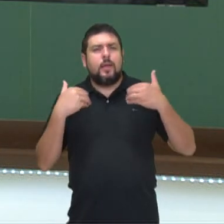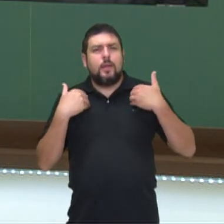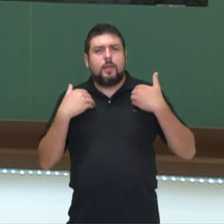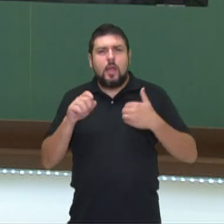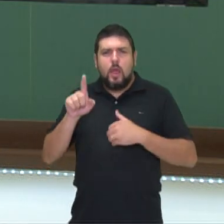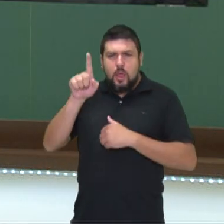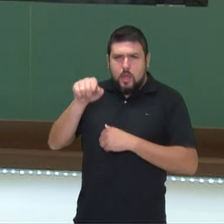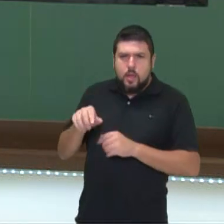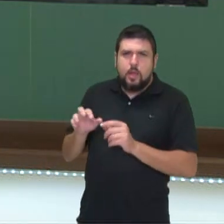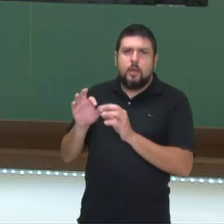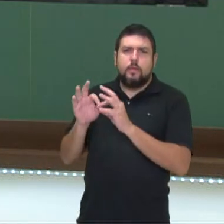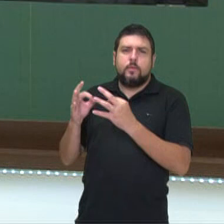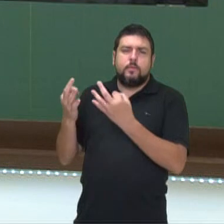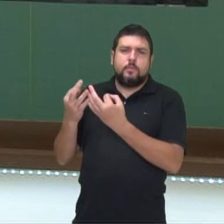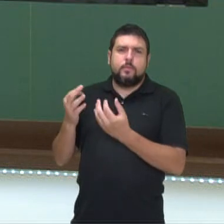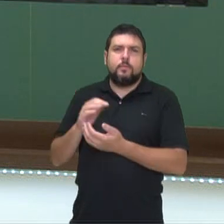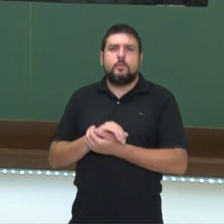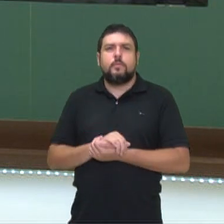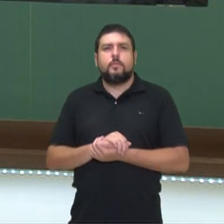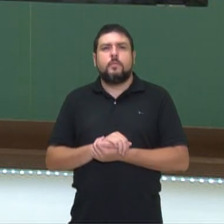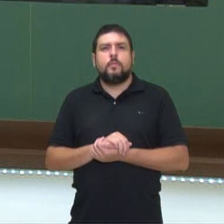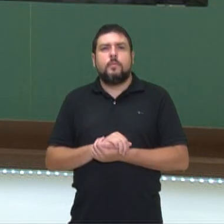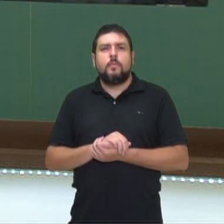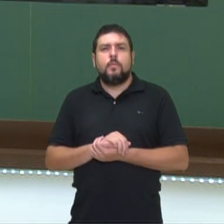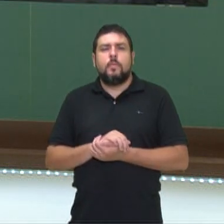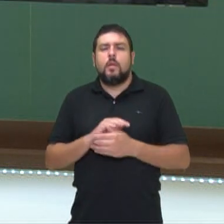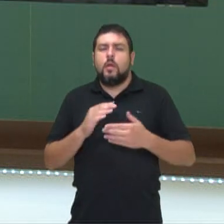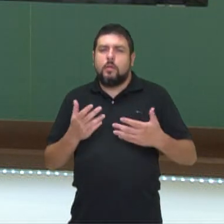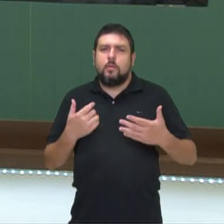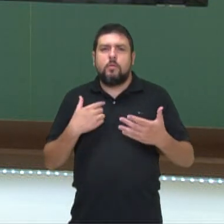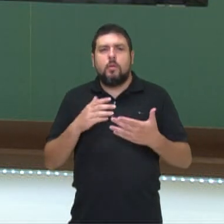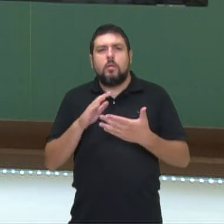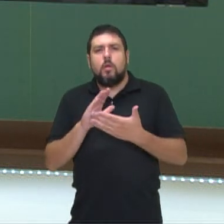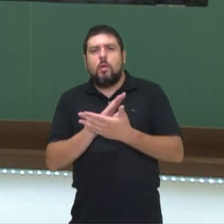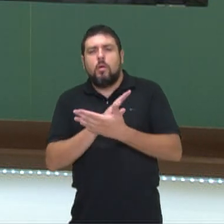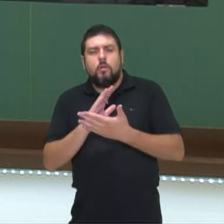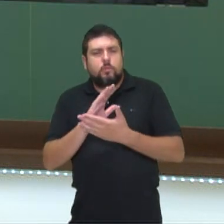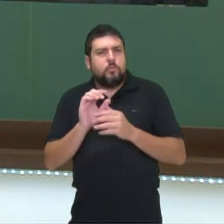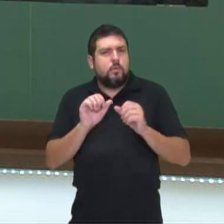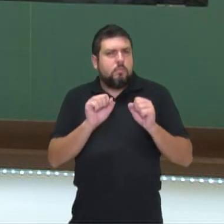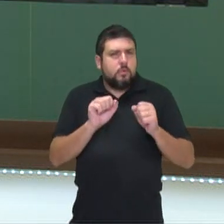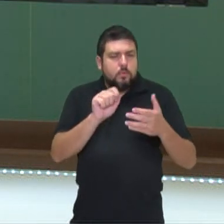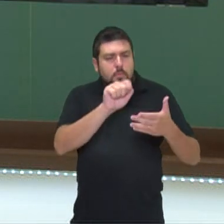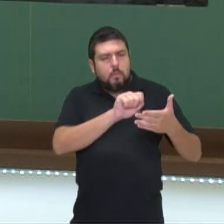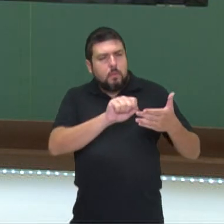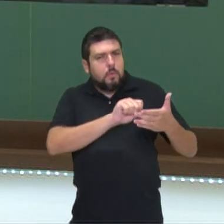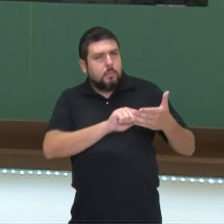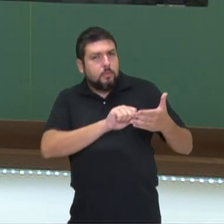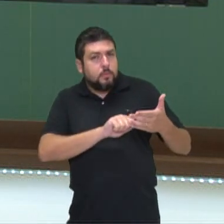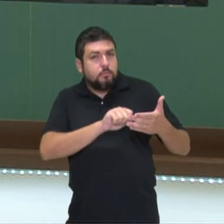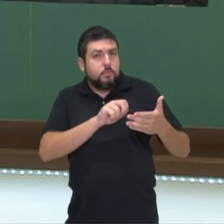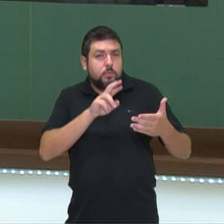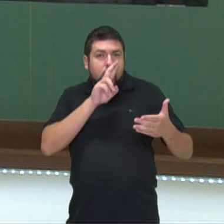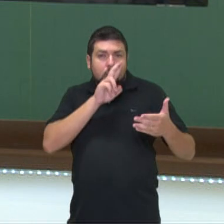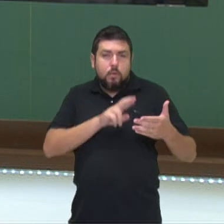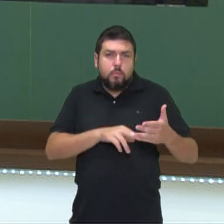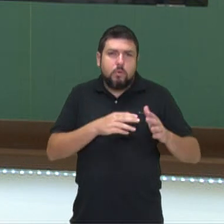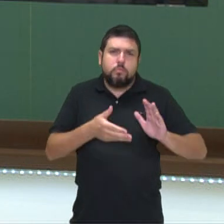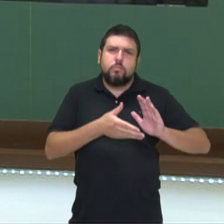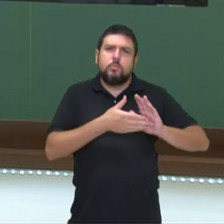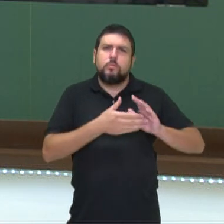aqui pode ser uma possível resposta, alguém deve ter pensado com alguma ideia talvez semelhante, não com a mesma construção,